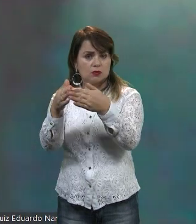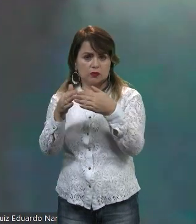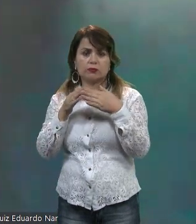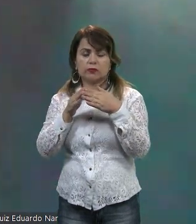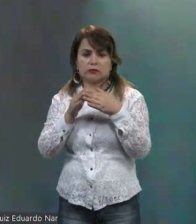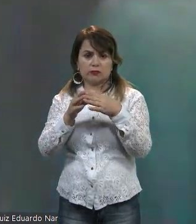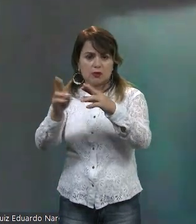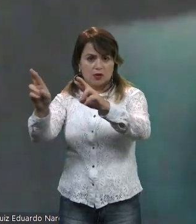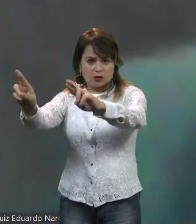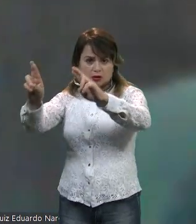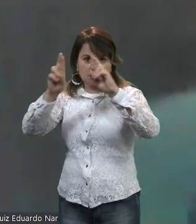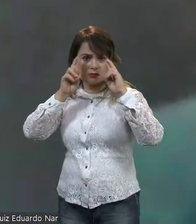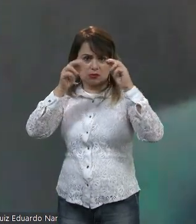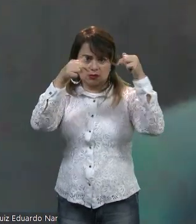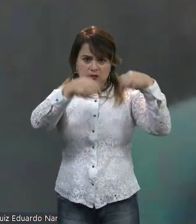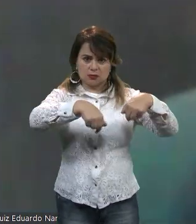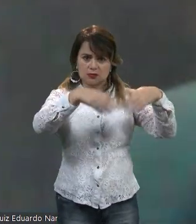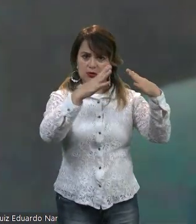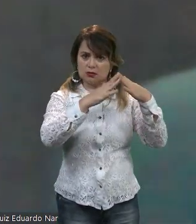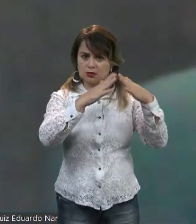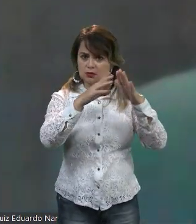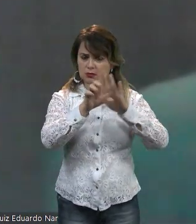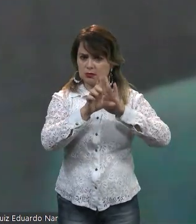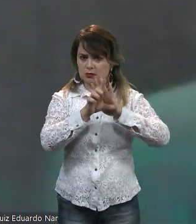com esta casa.